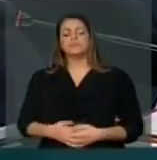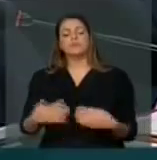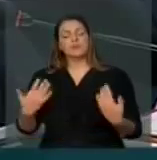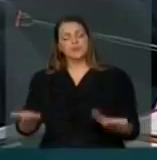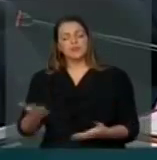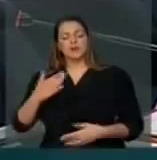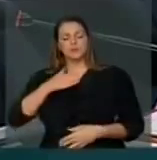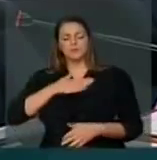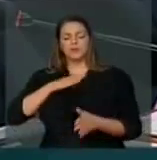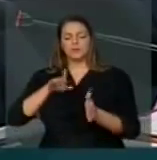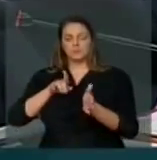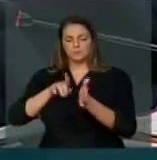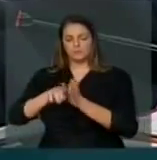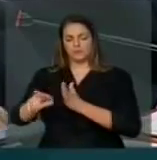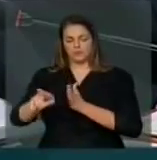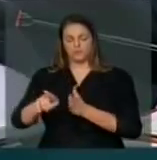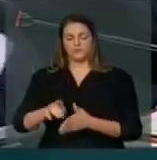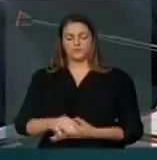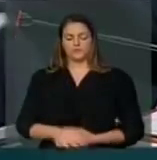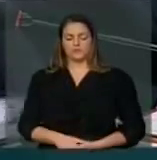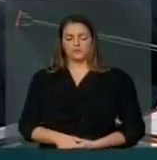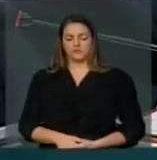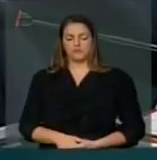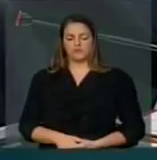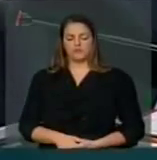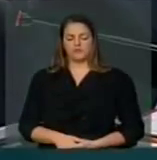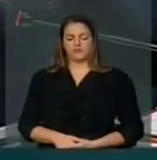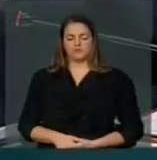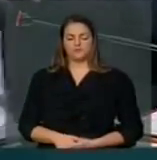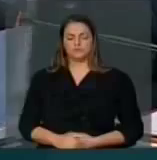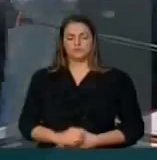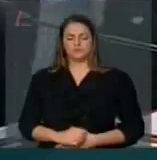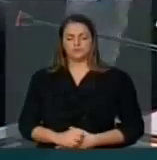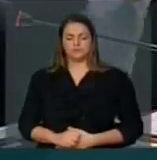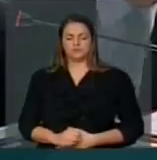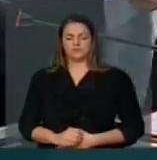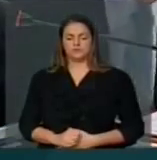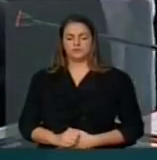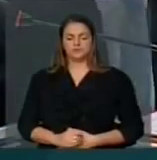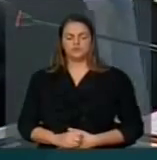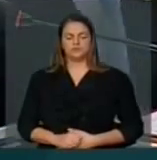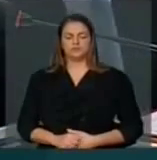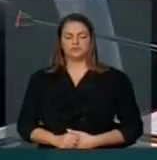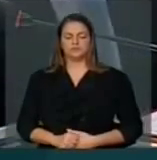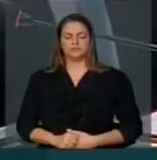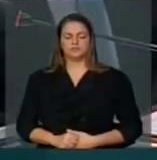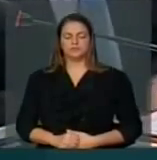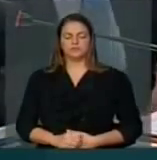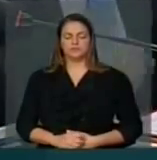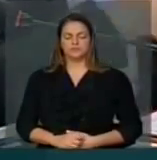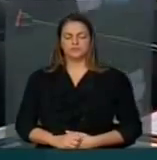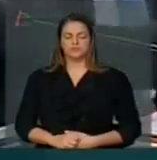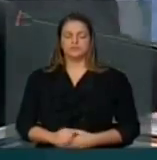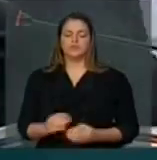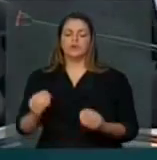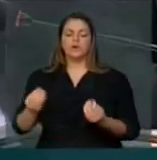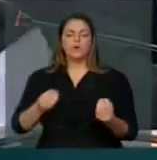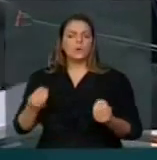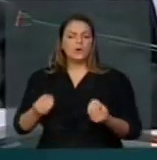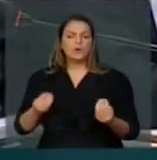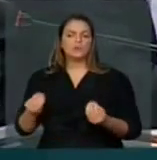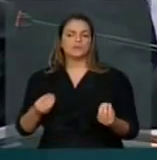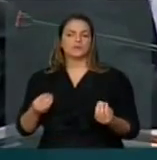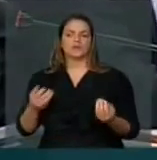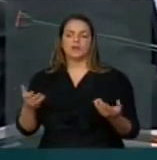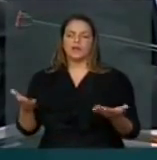pergunta a Vossa Senhoria sobre como é que, dessa política